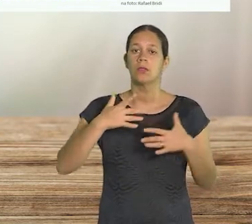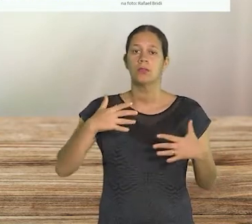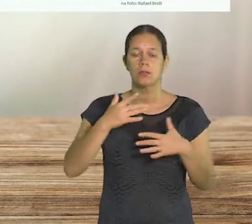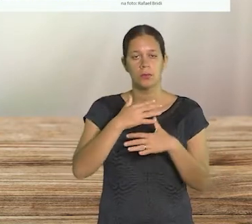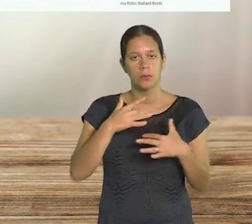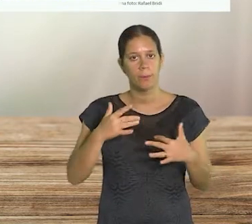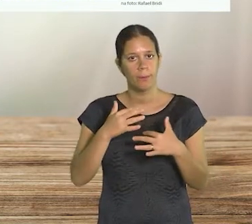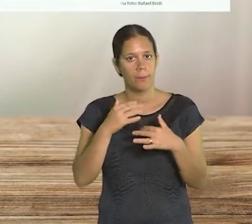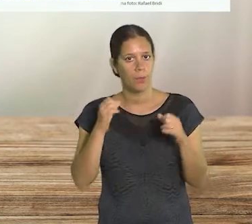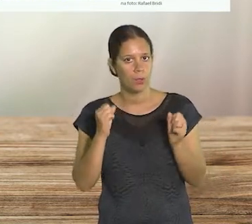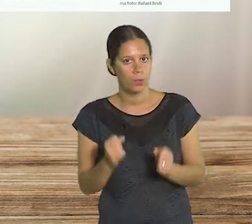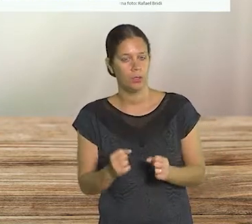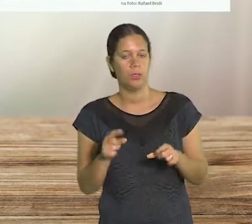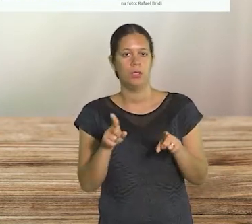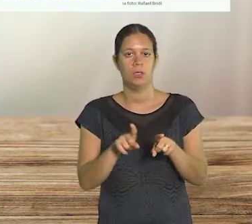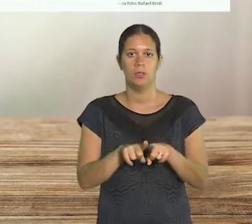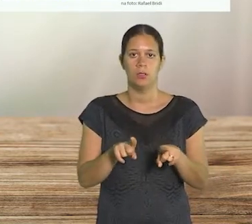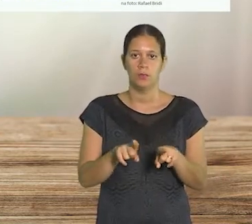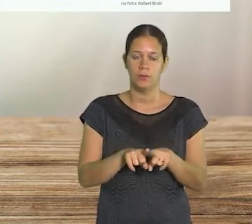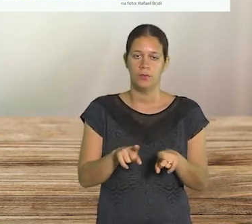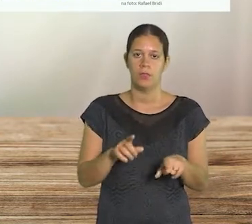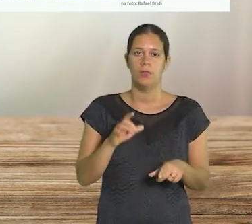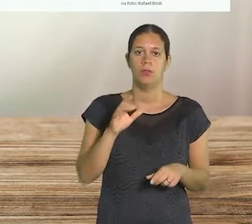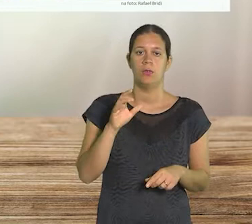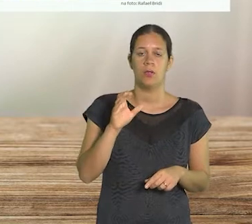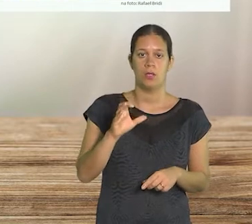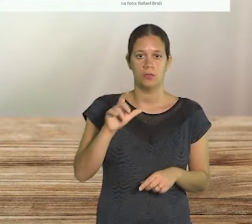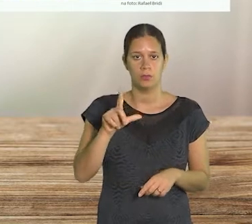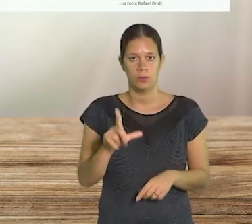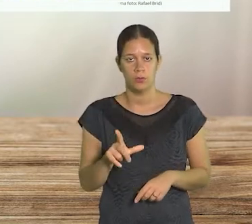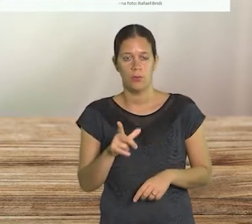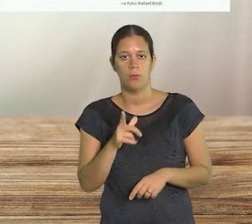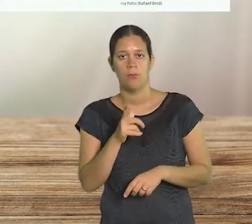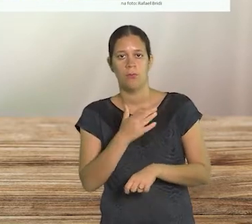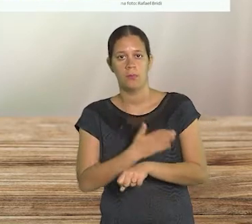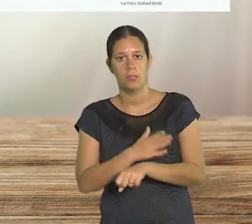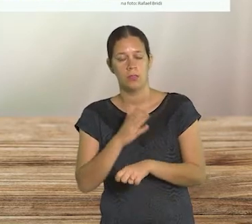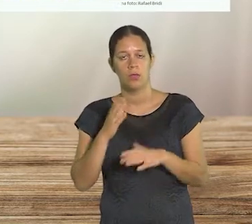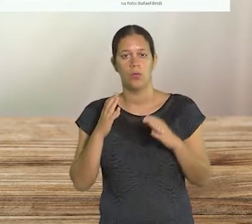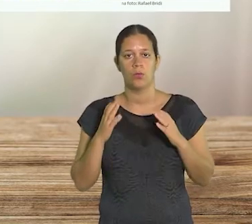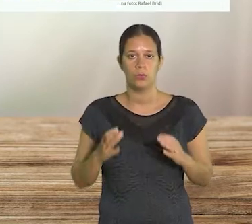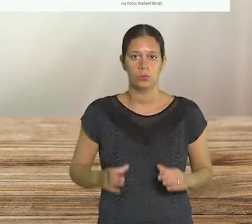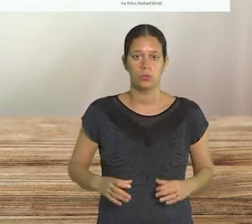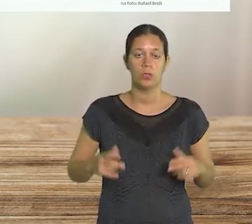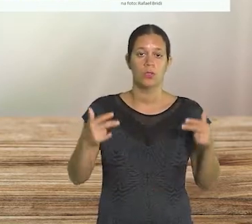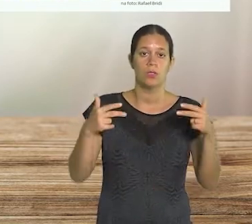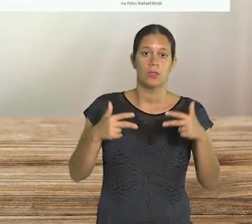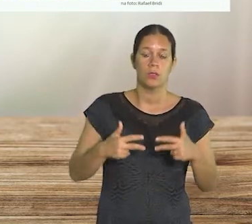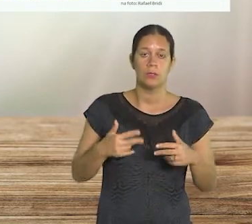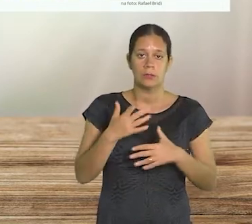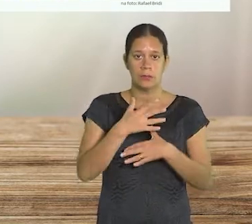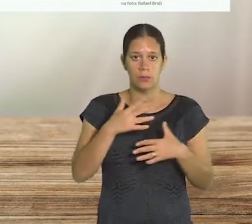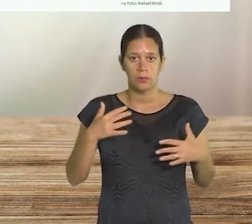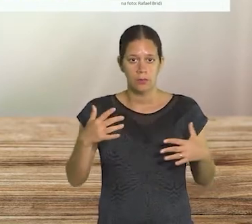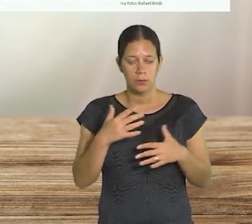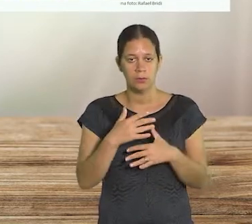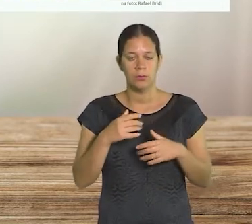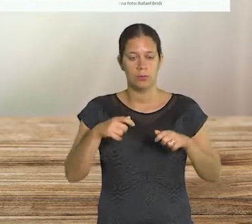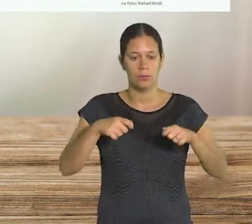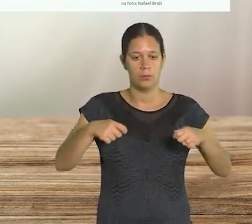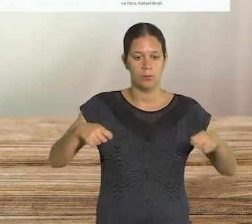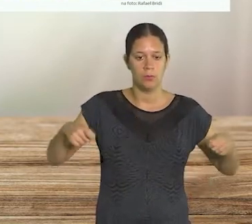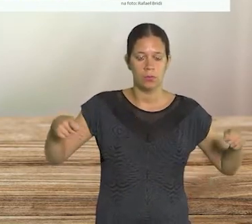slackline, que ele pode também, embora sendo classificado como uma prática corporal de aventura urbana,